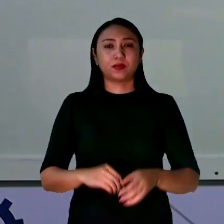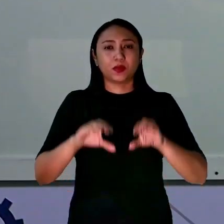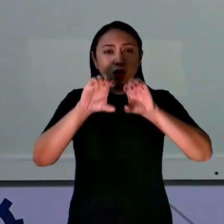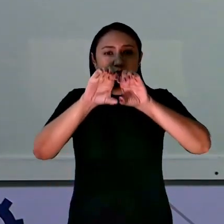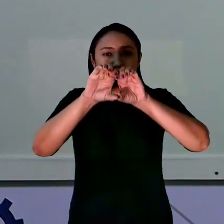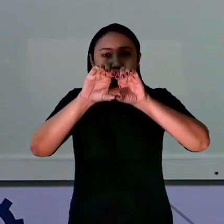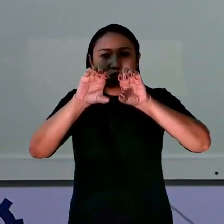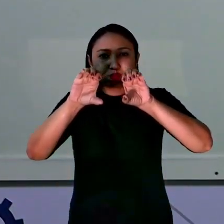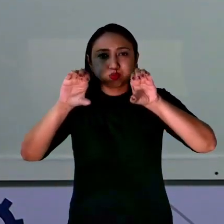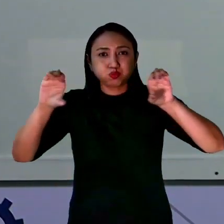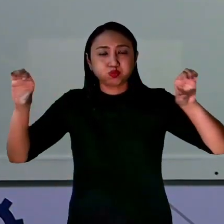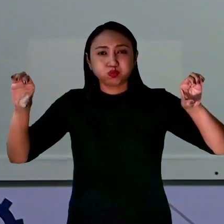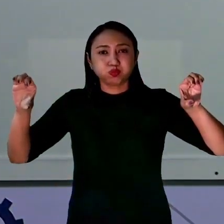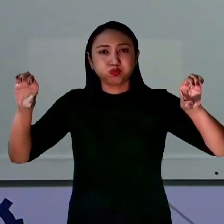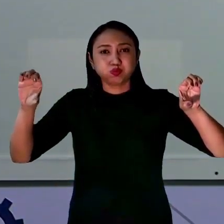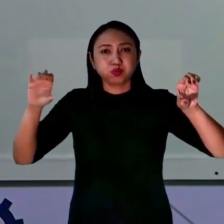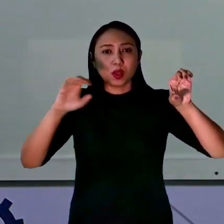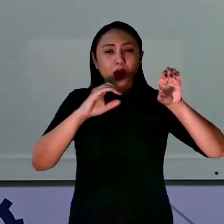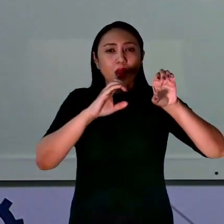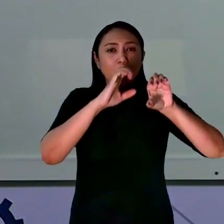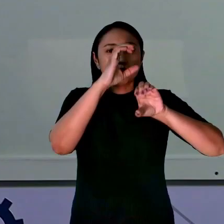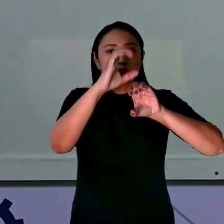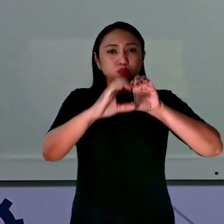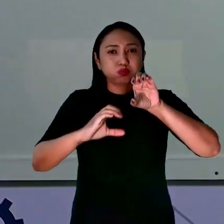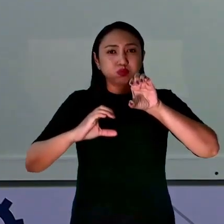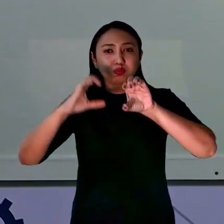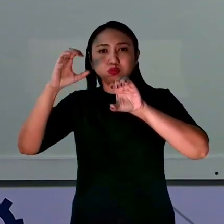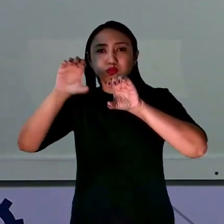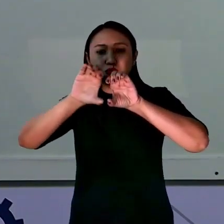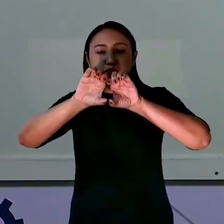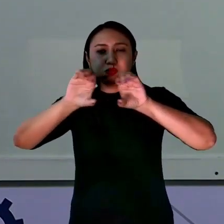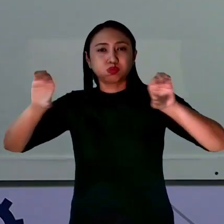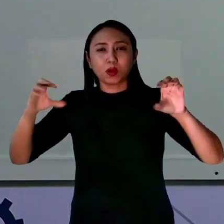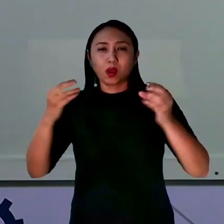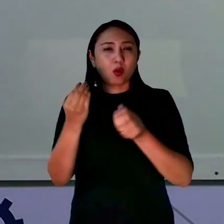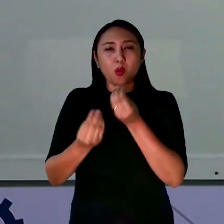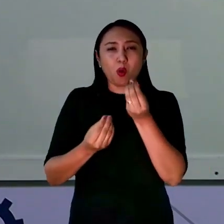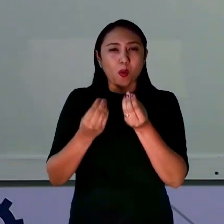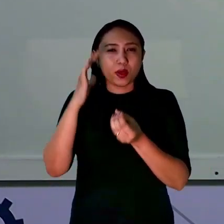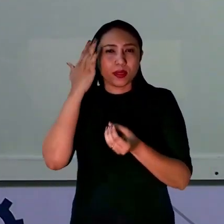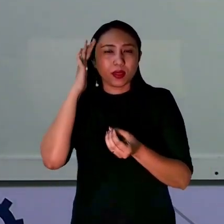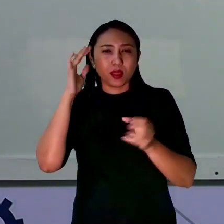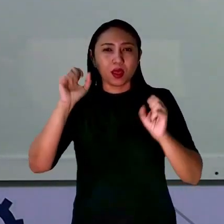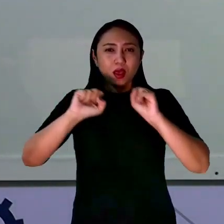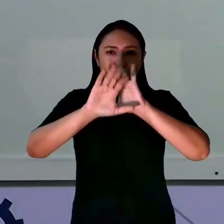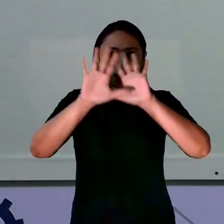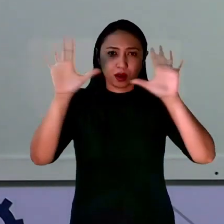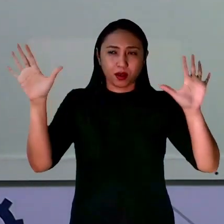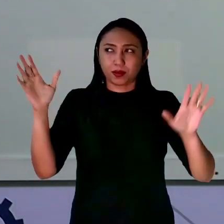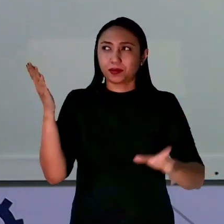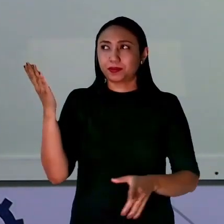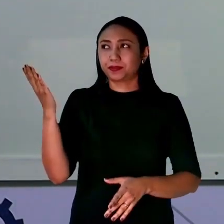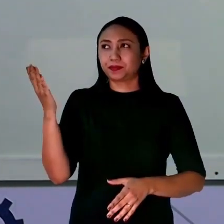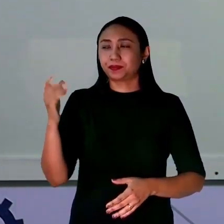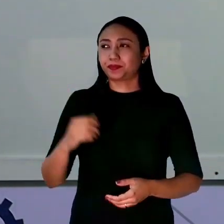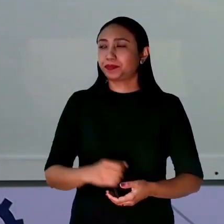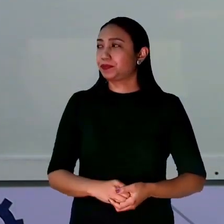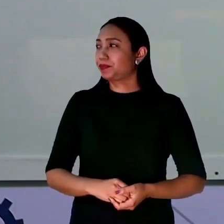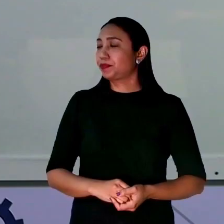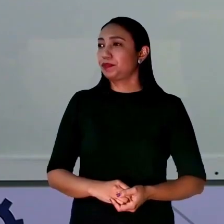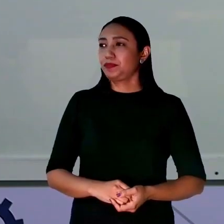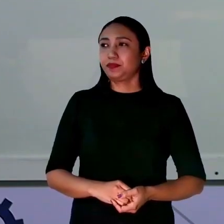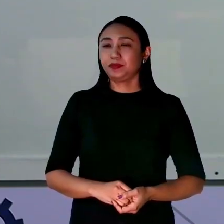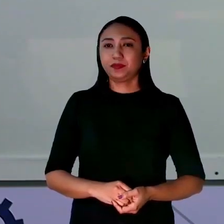reto. Como é que eu faço isso aqui para vocês compreenderem de maneira mais tranquila? Olha só, eu tenho